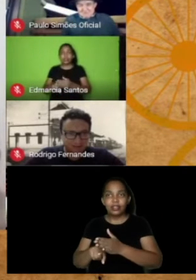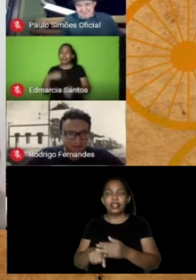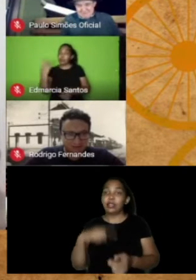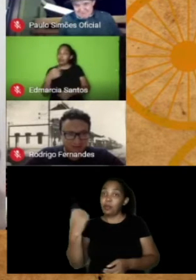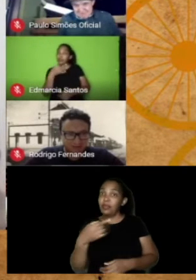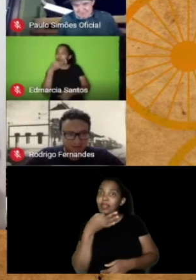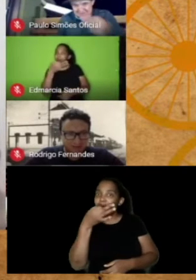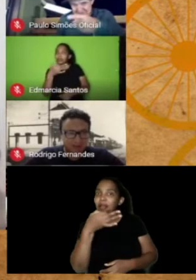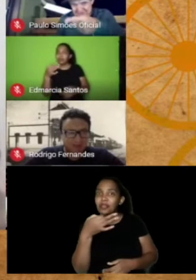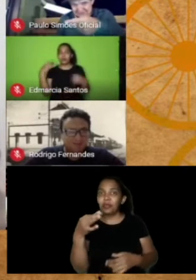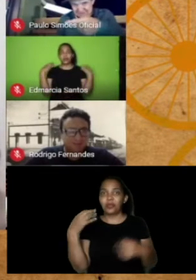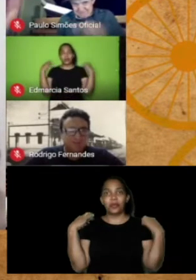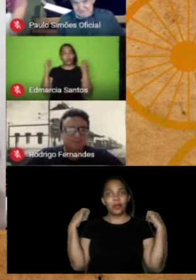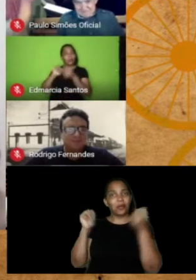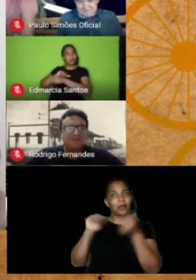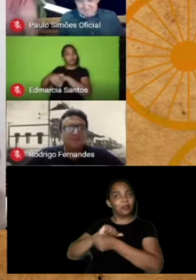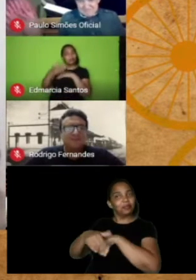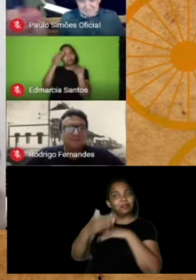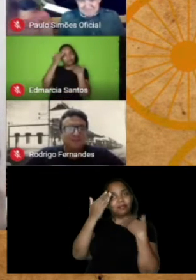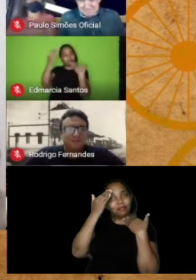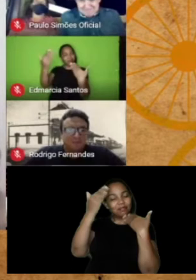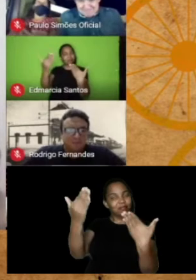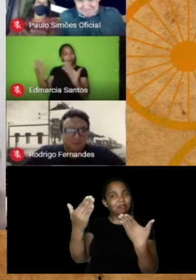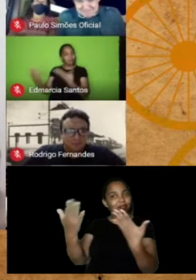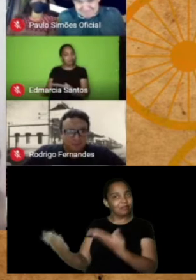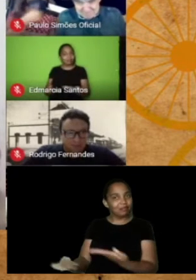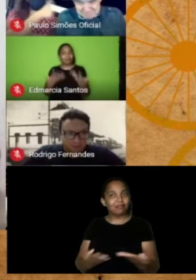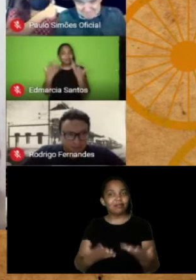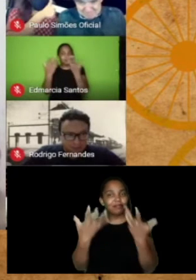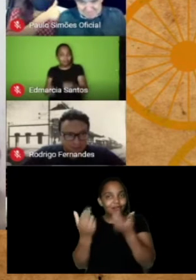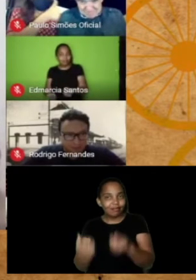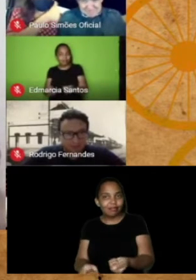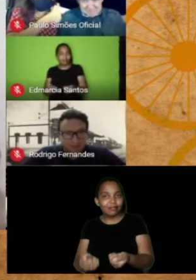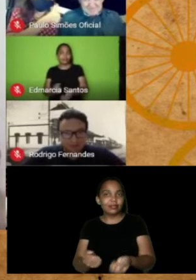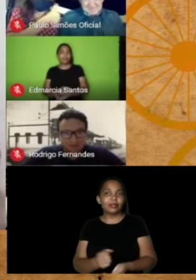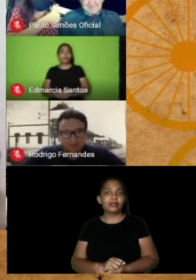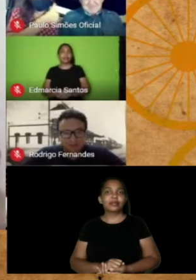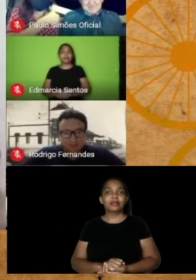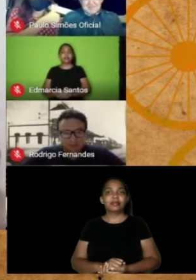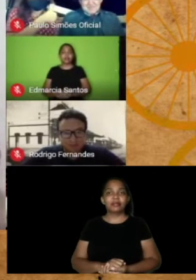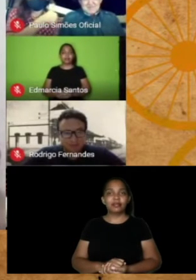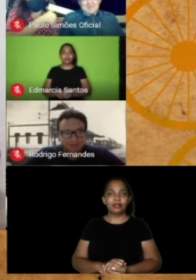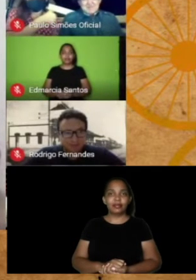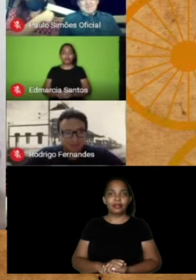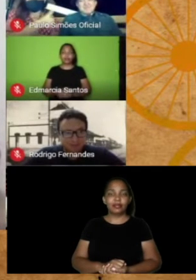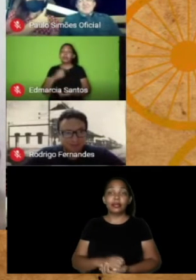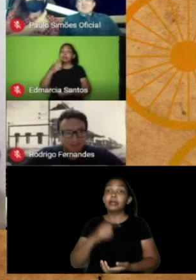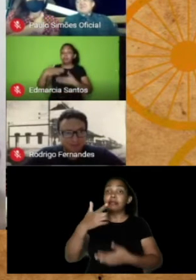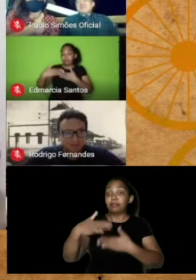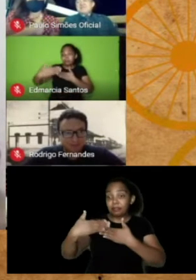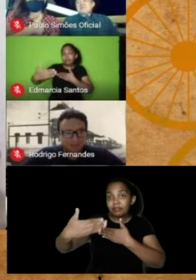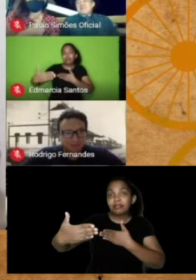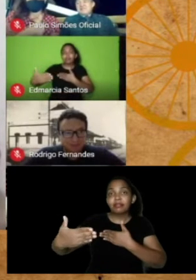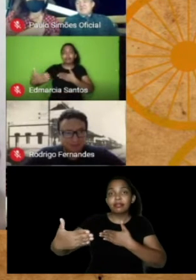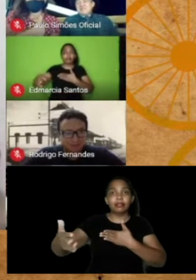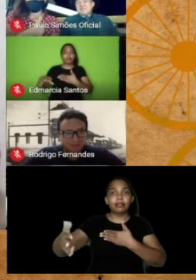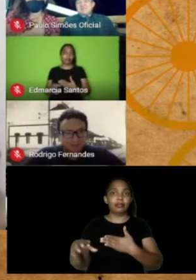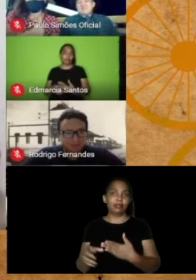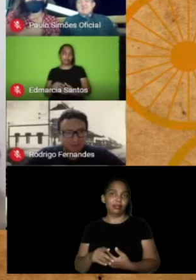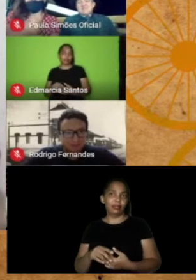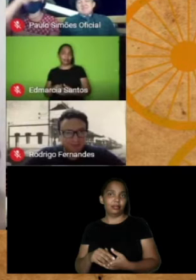Muito obrigado pela sua participação e pelo aceite. Dando continuidade ao nosso